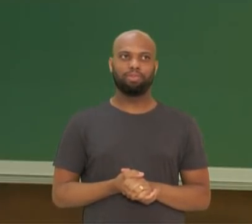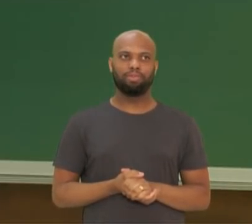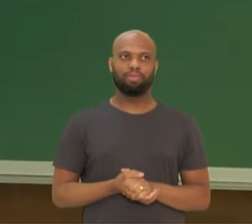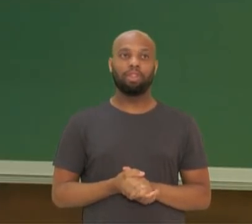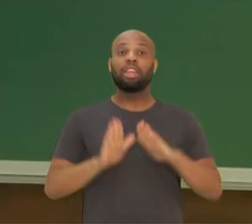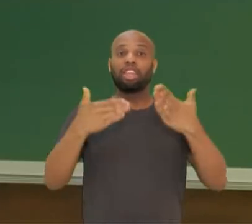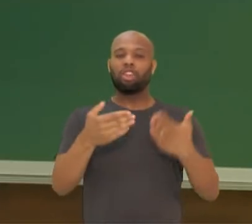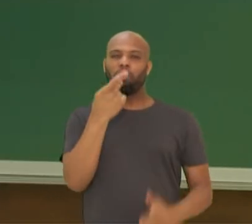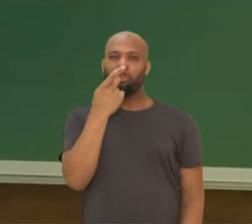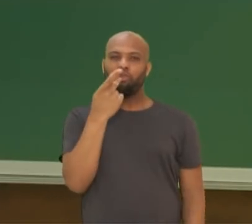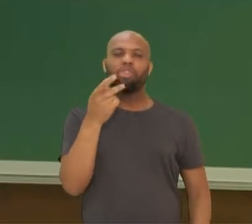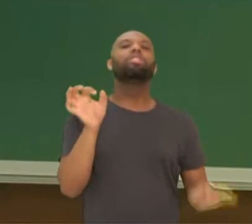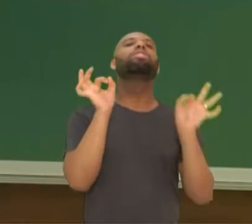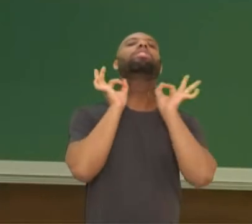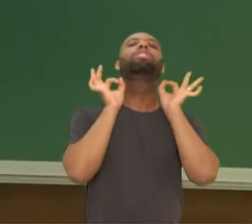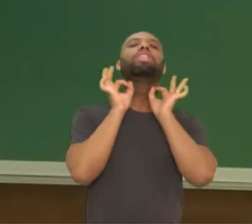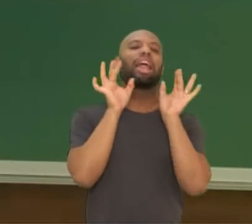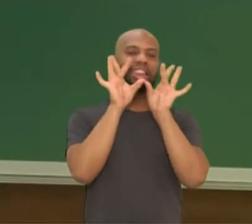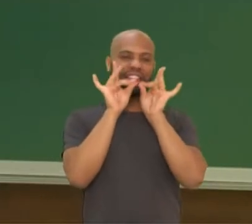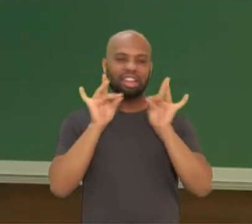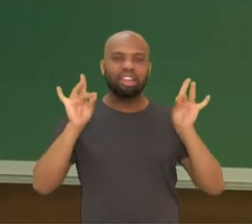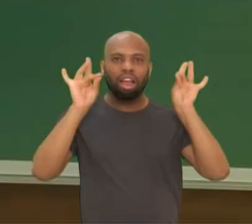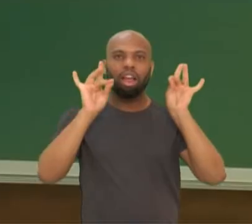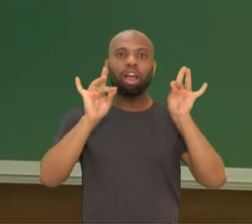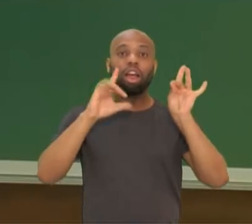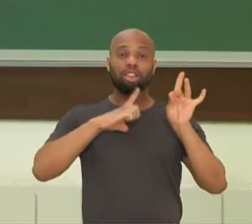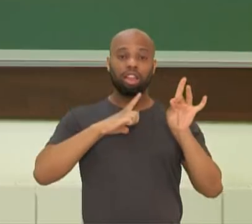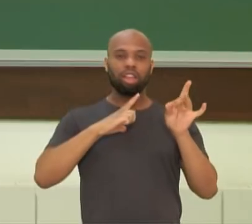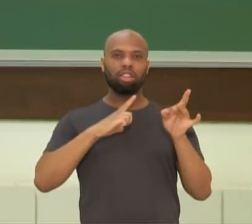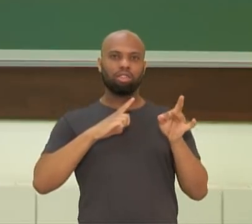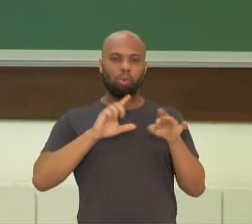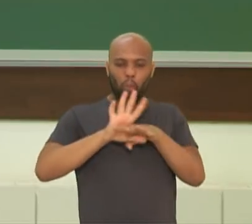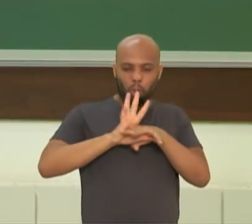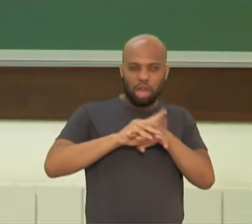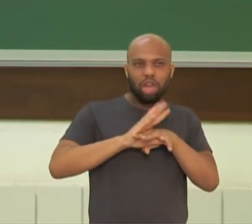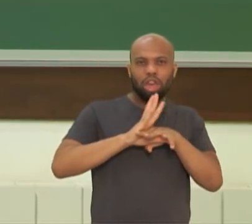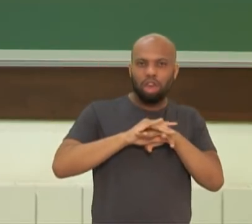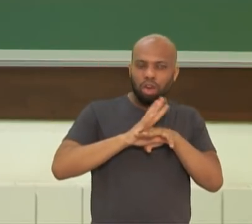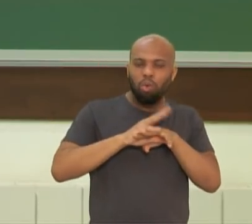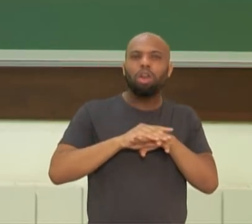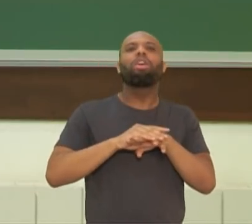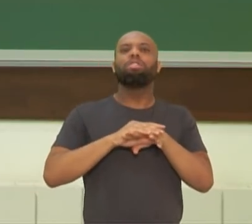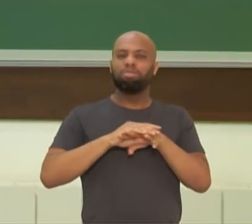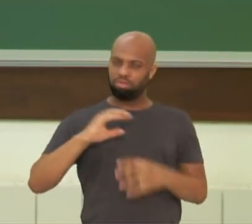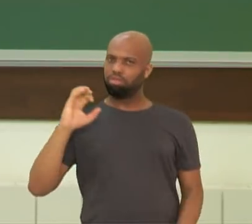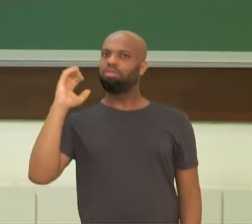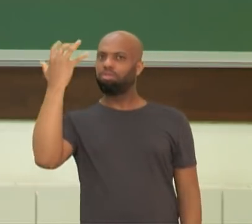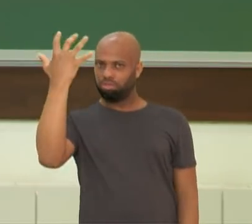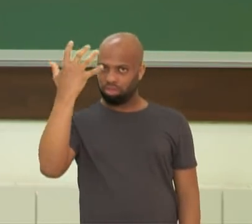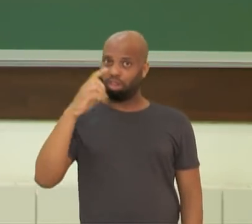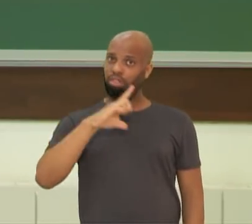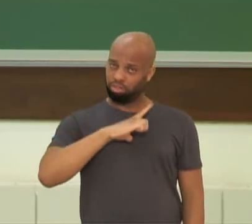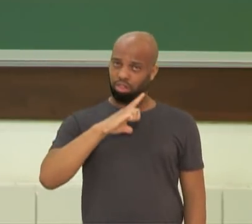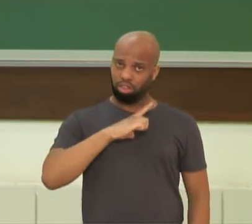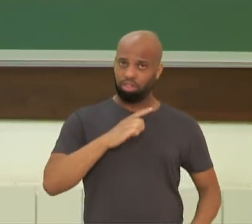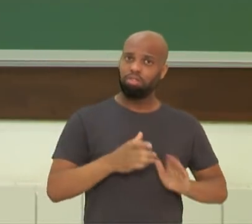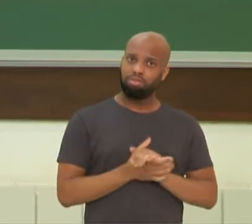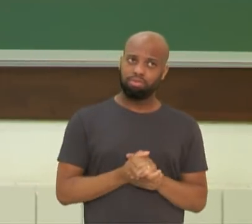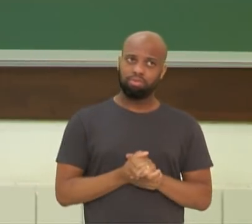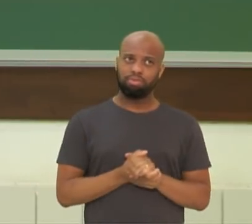Quando a gente fala em glândulas salivares, existe uma doença que é uma doença,